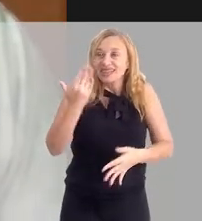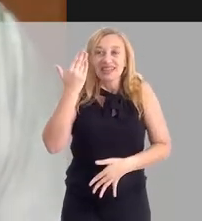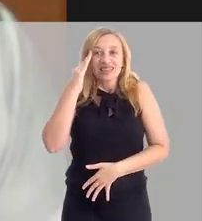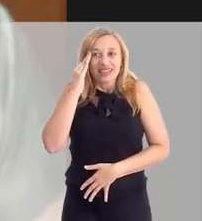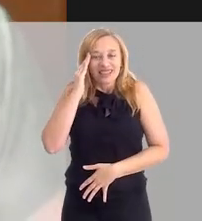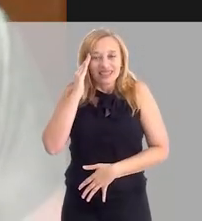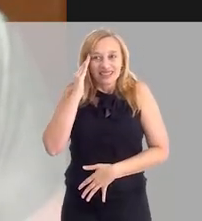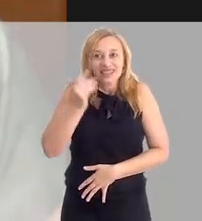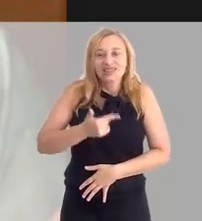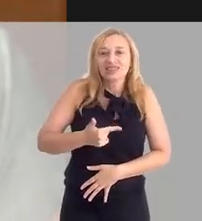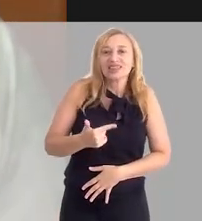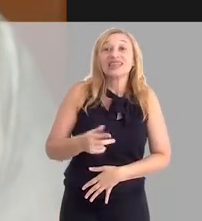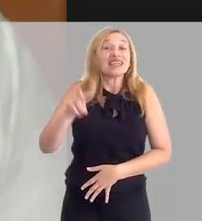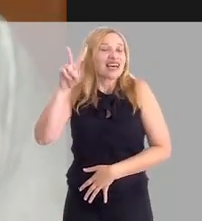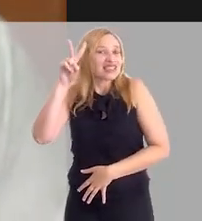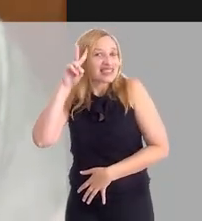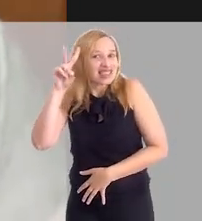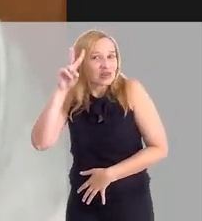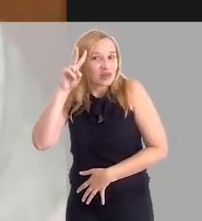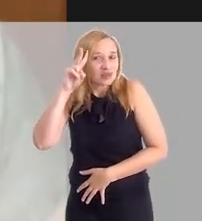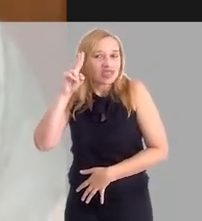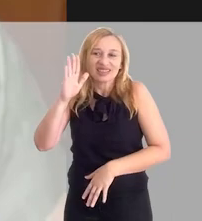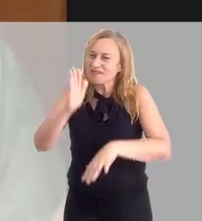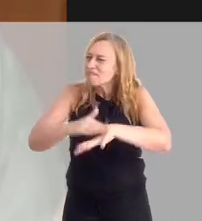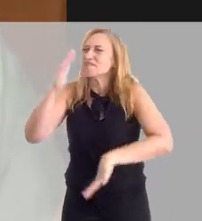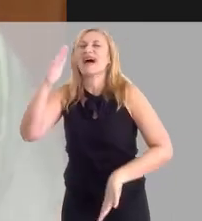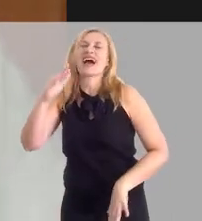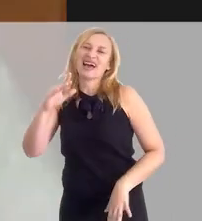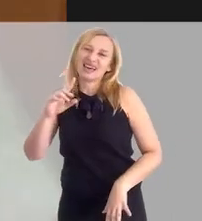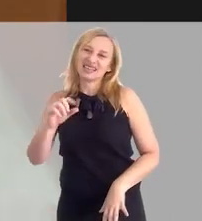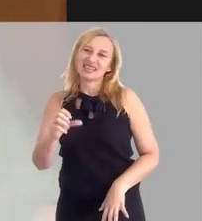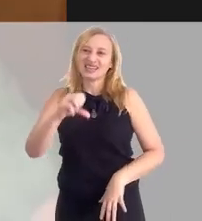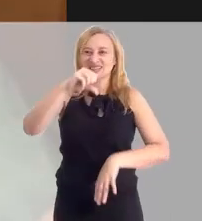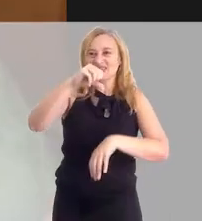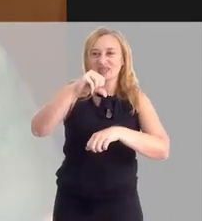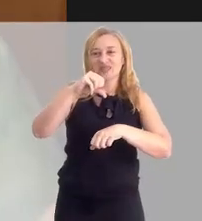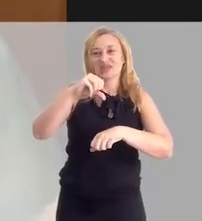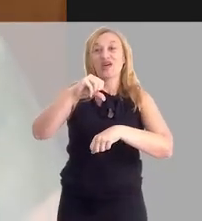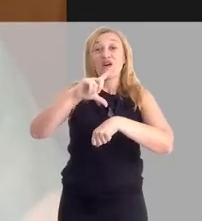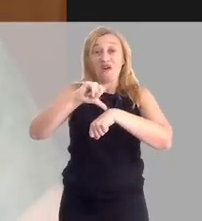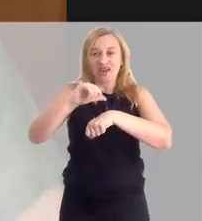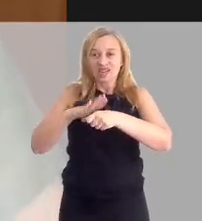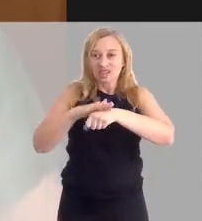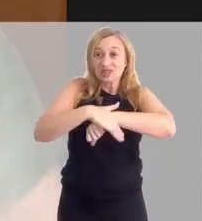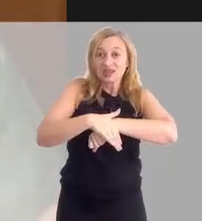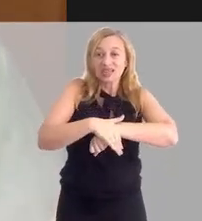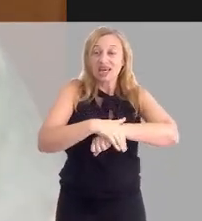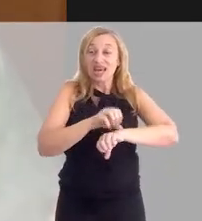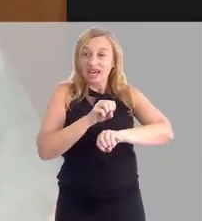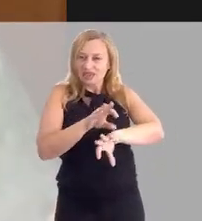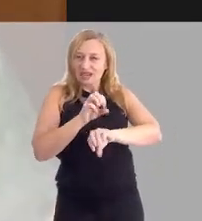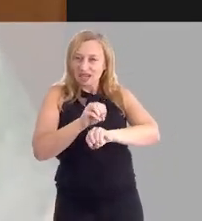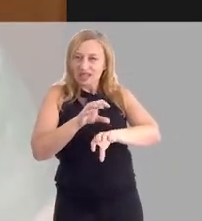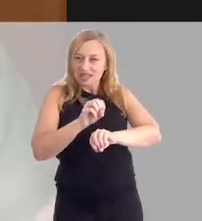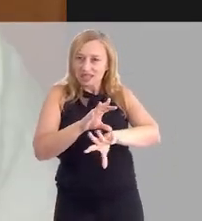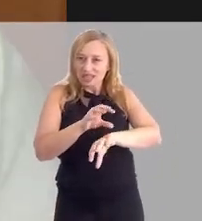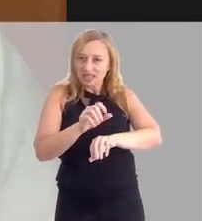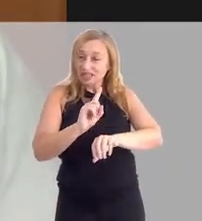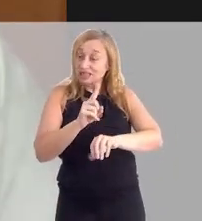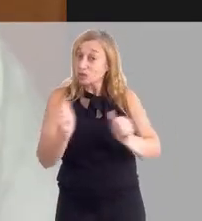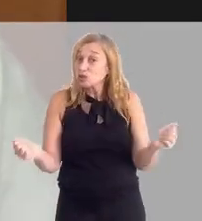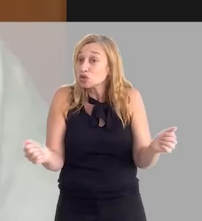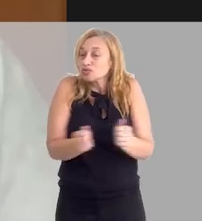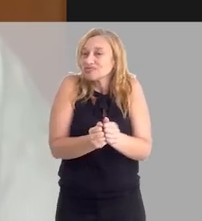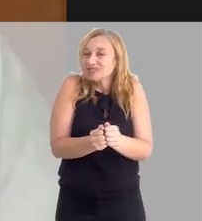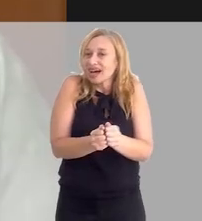se inspirado, porque na segunda-feira que vem tem muito mais às 9 horas da noite. Educação, se você